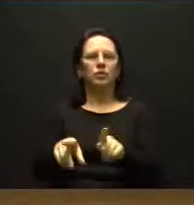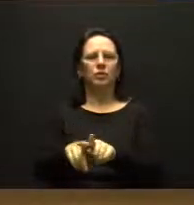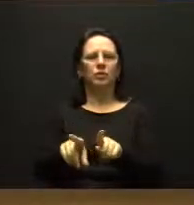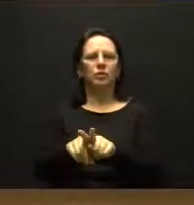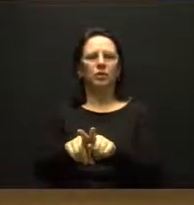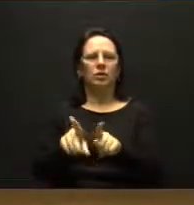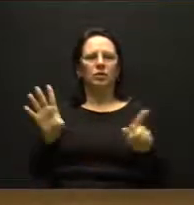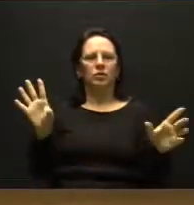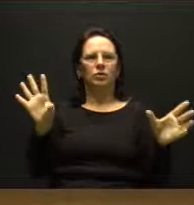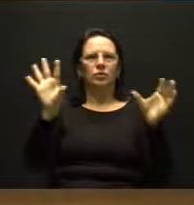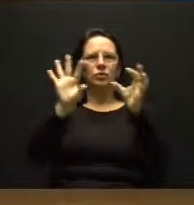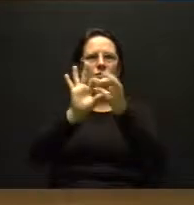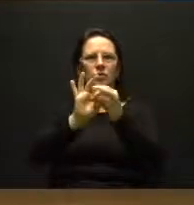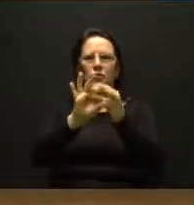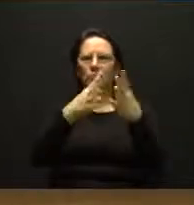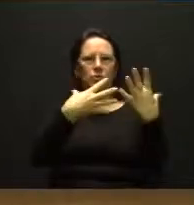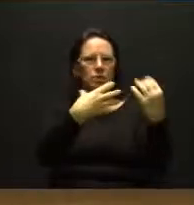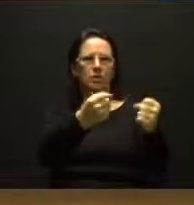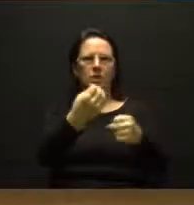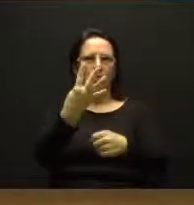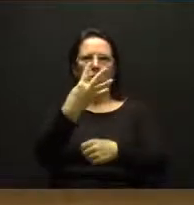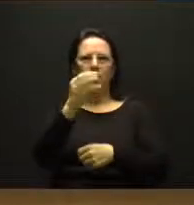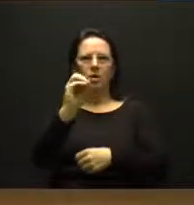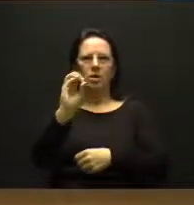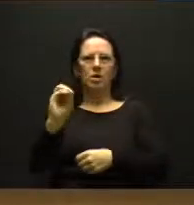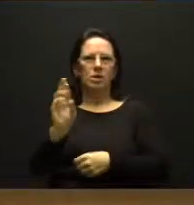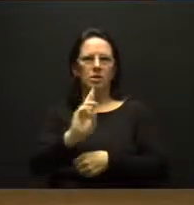você não tem que aceitar 400 reais